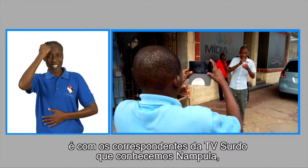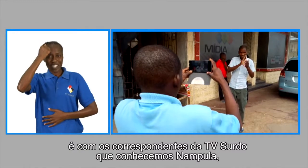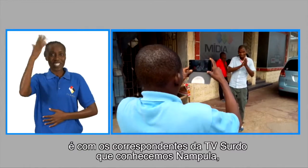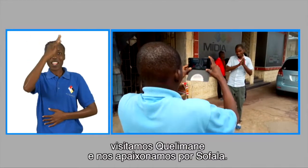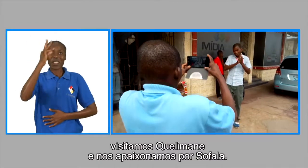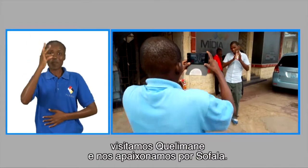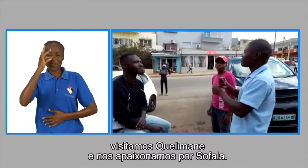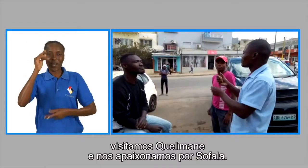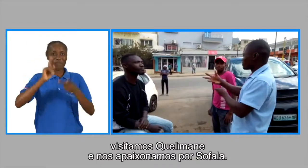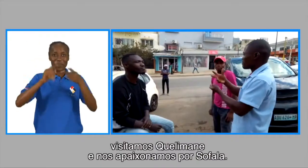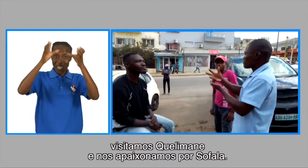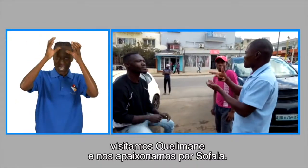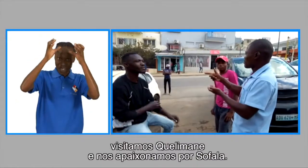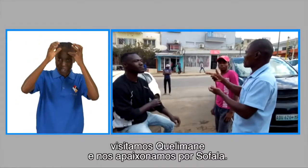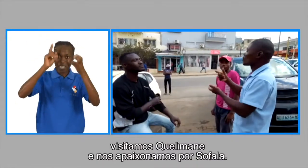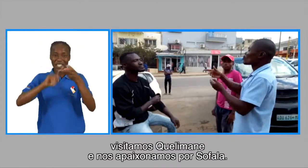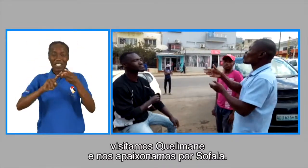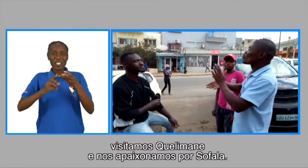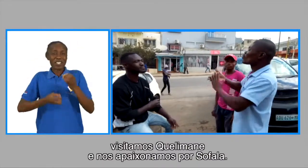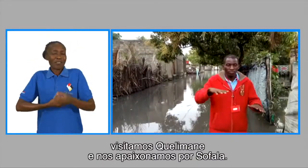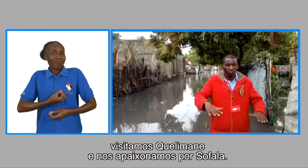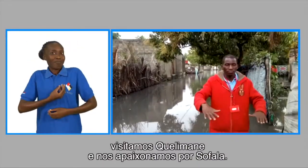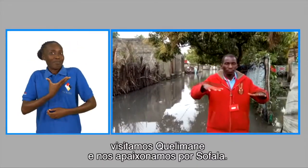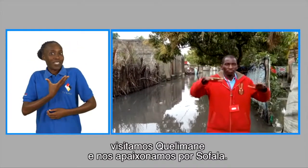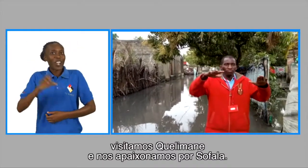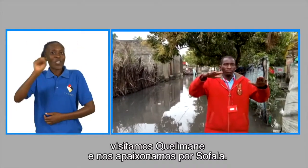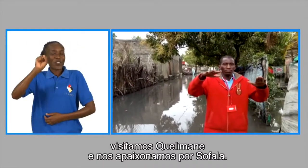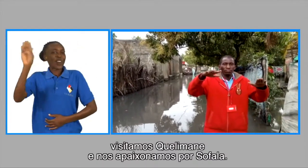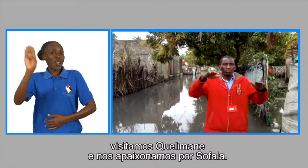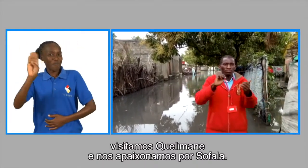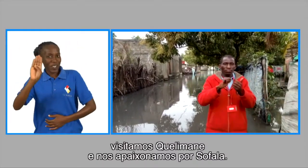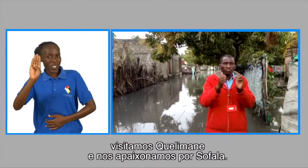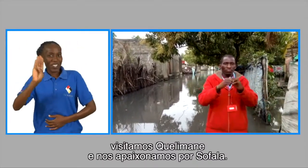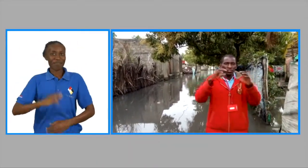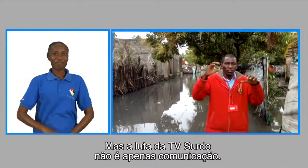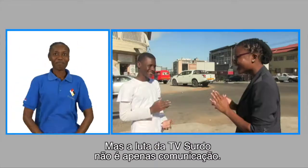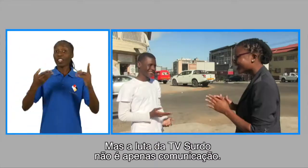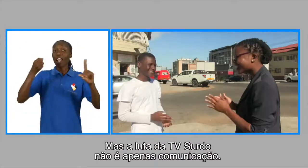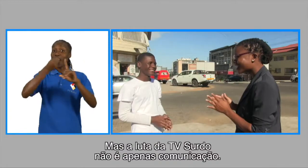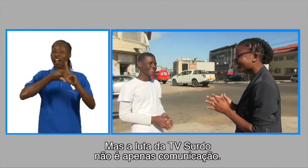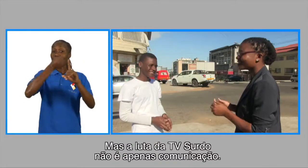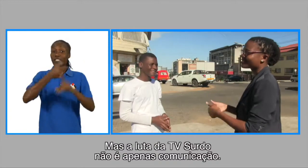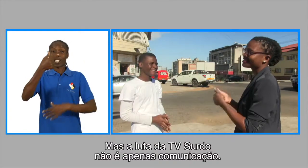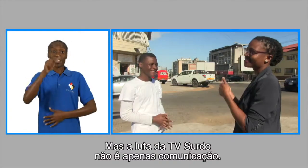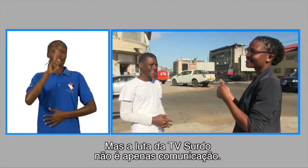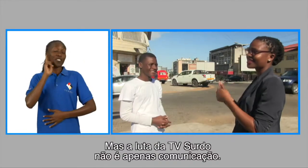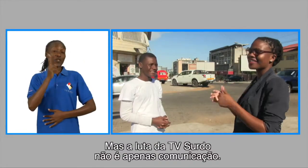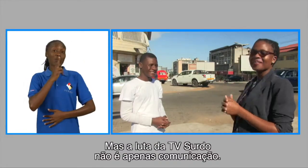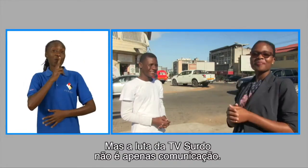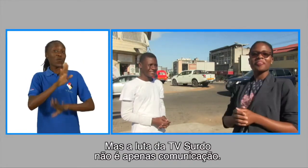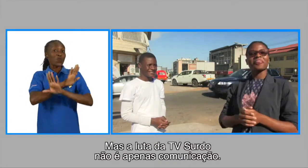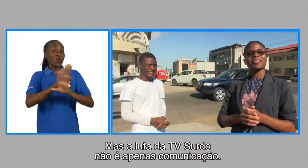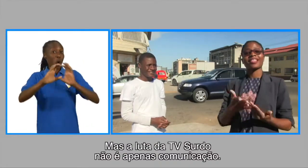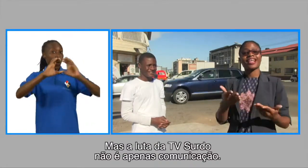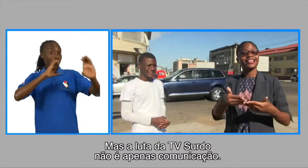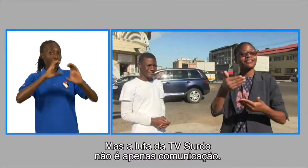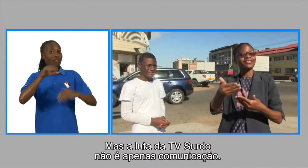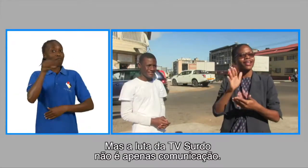conhecemos Nampula, visitamos Quelimane e nos apaixonamos por Sofala. Mas a luta da TV Surdo não é